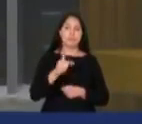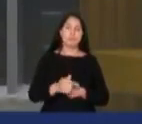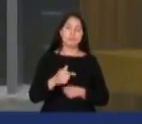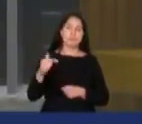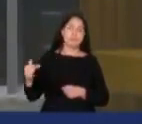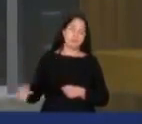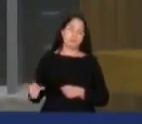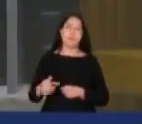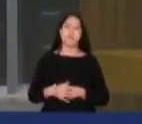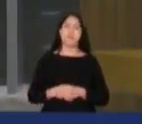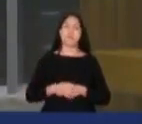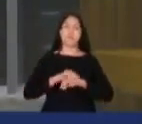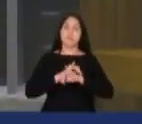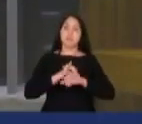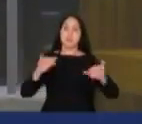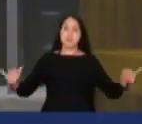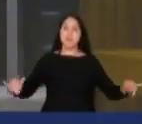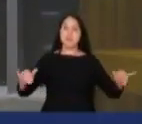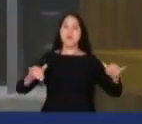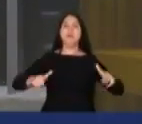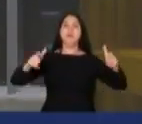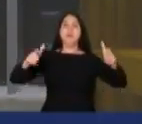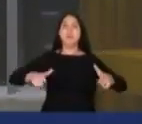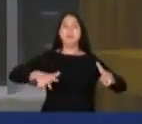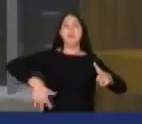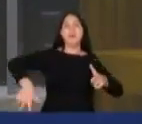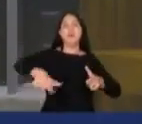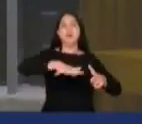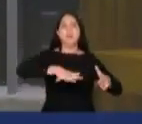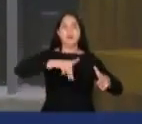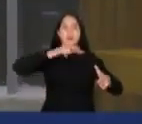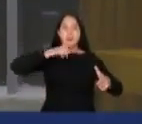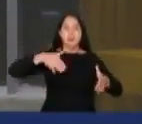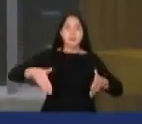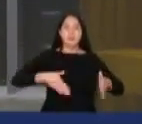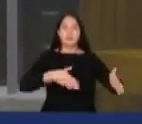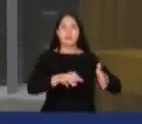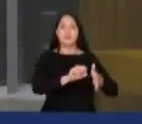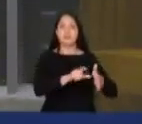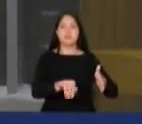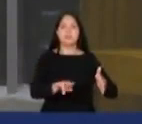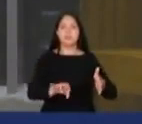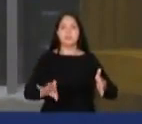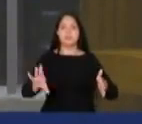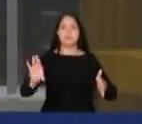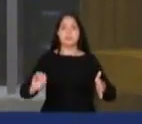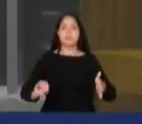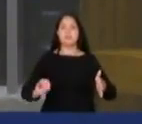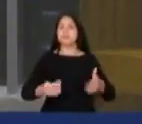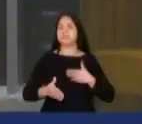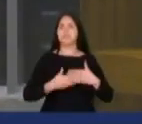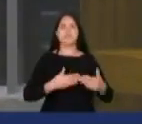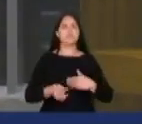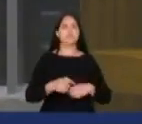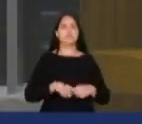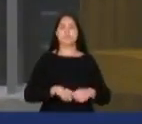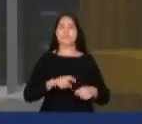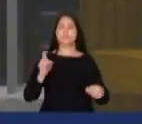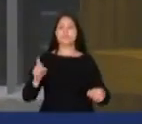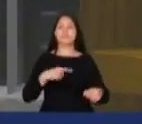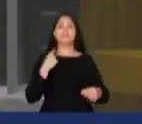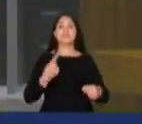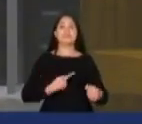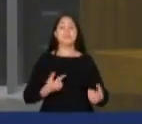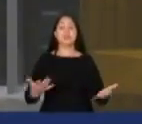do Largo de São Francisco, independentemente da preferência eleitoral partidária de cada um, chamamos as